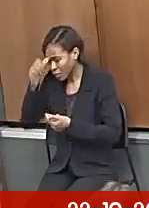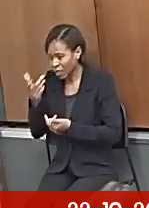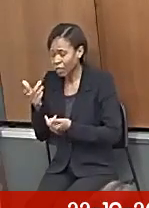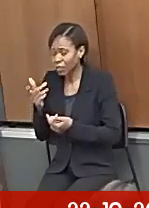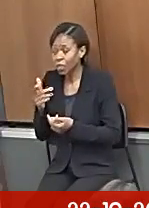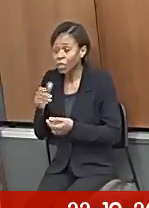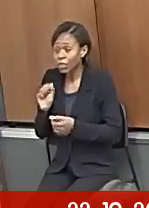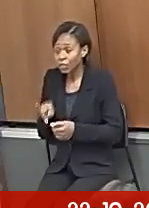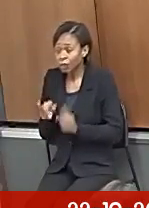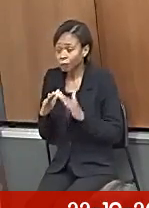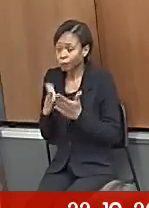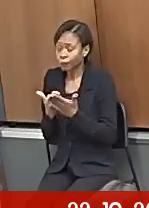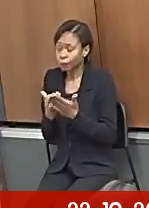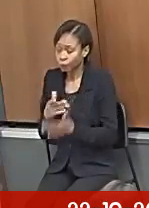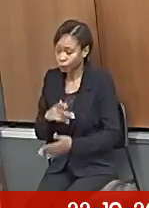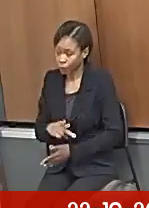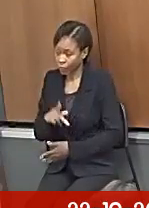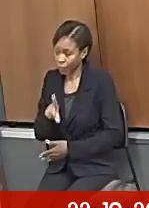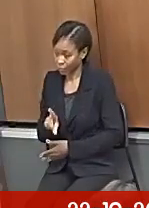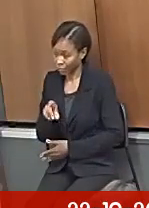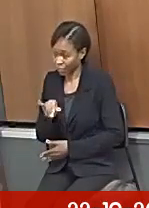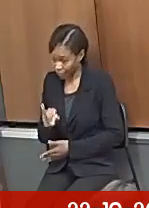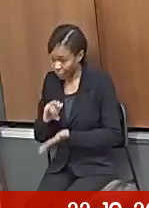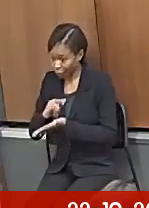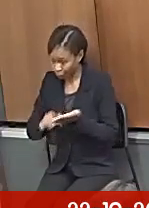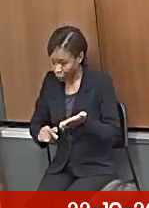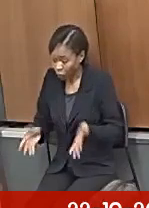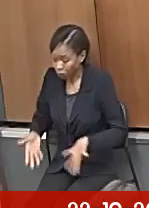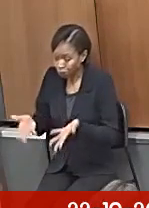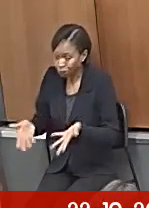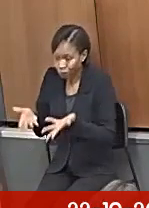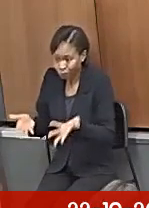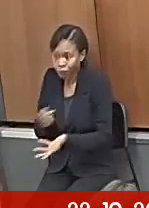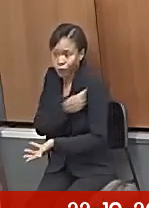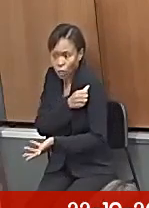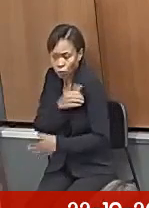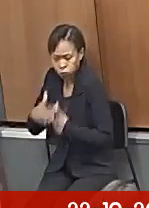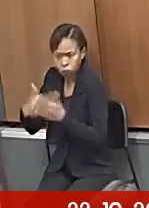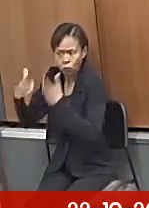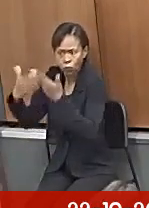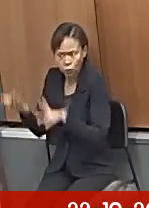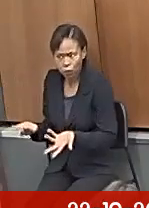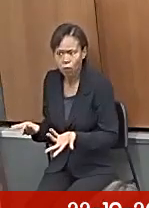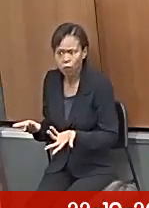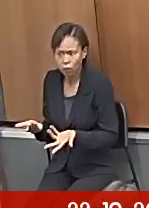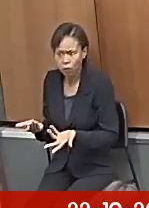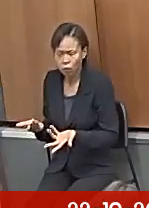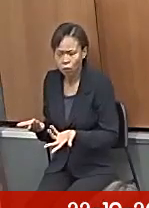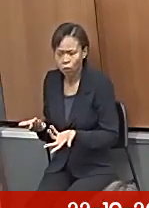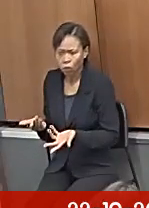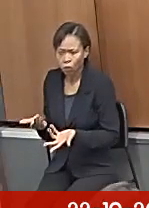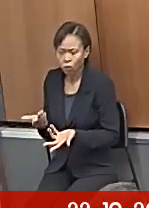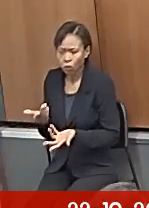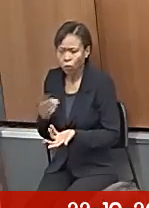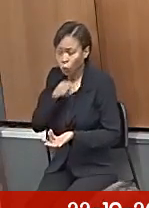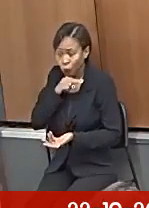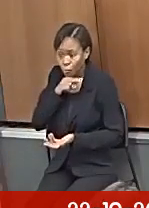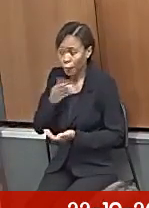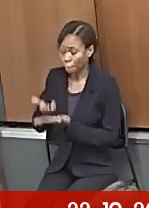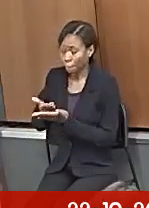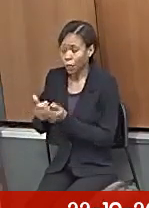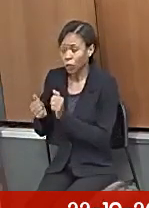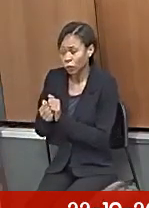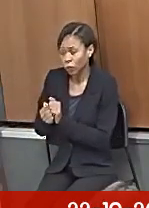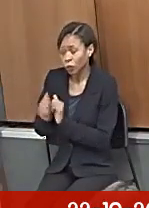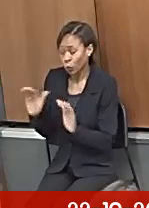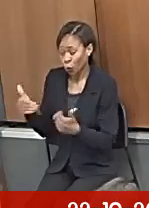aluno progredir, sim. O meu neto estudou com um coleguinha dele, foi autista. Graças a Deus que ele estava na sala